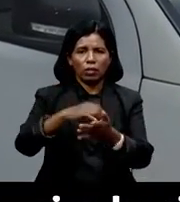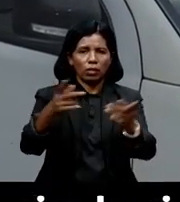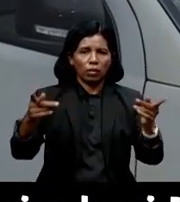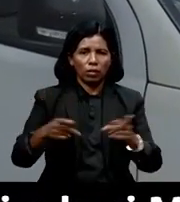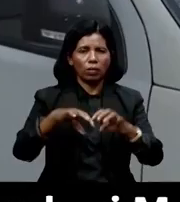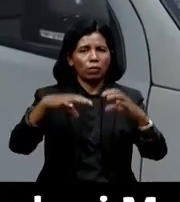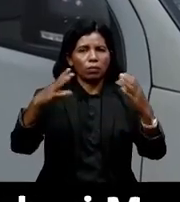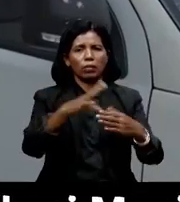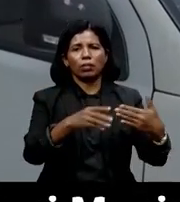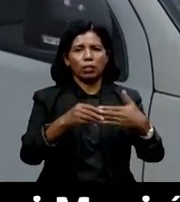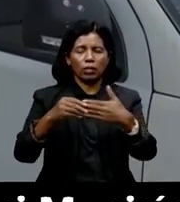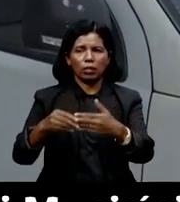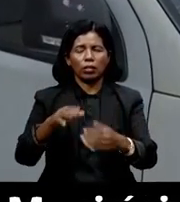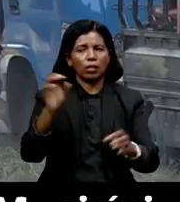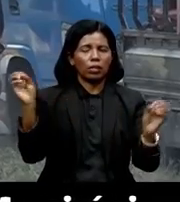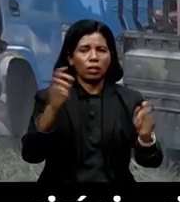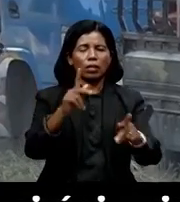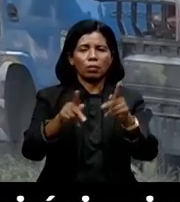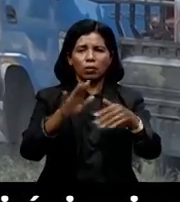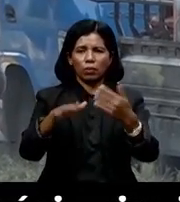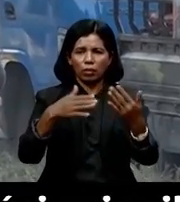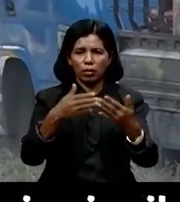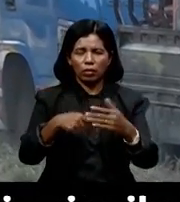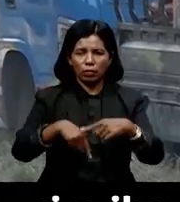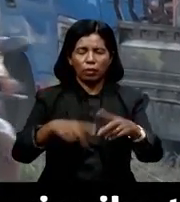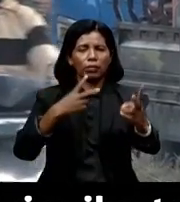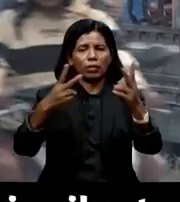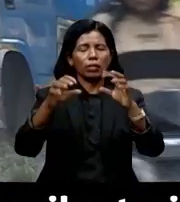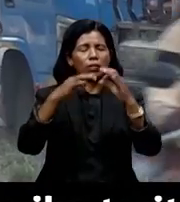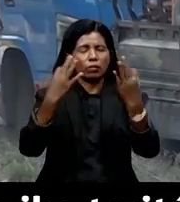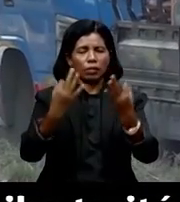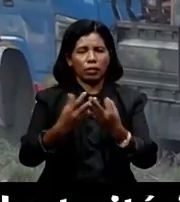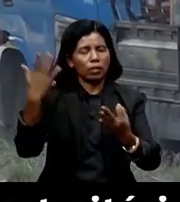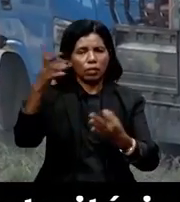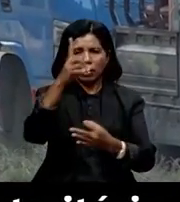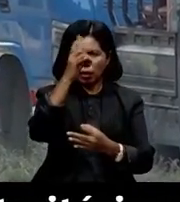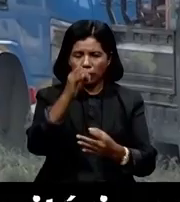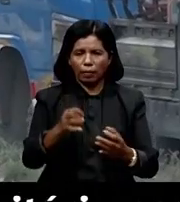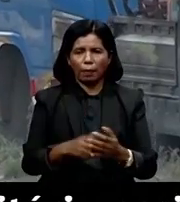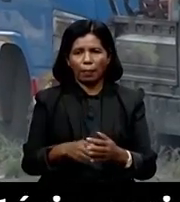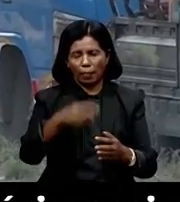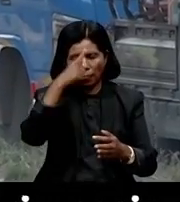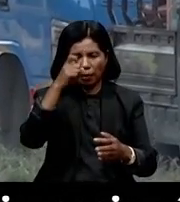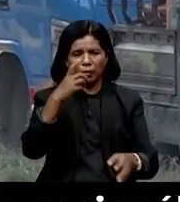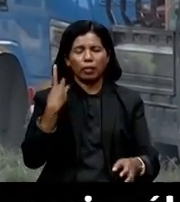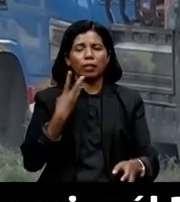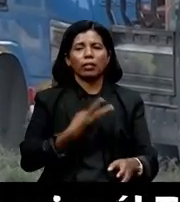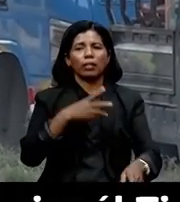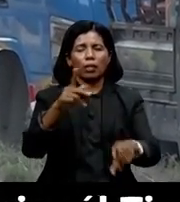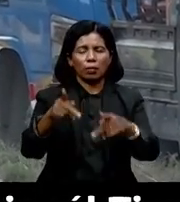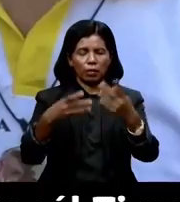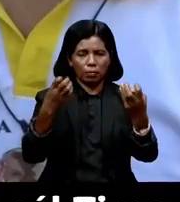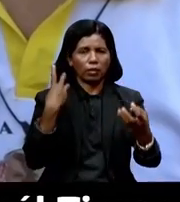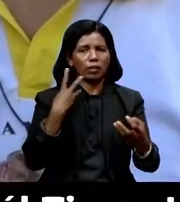comissão organizadora, se ela autoriza peregrino Sira, por isso aí visita a família e a dirilara. Mas vê também, ita é mané, Baracla Lima,